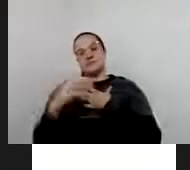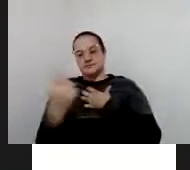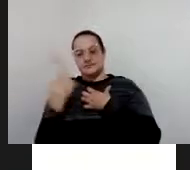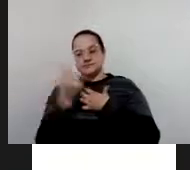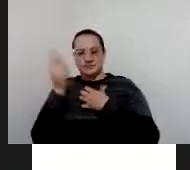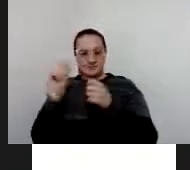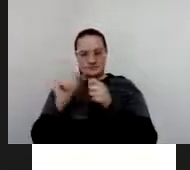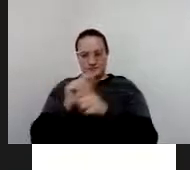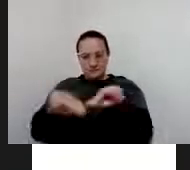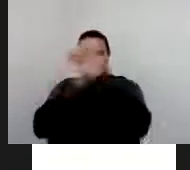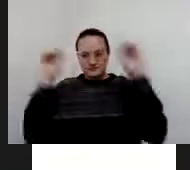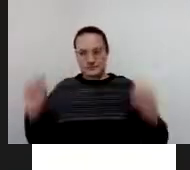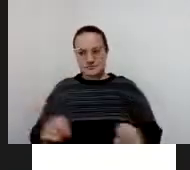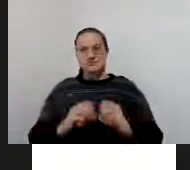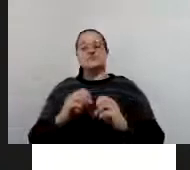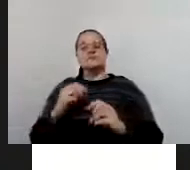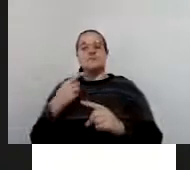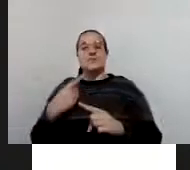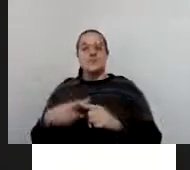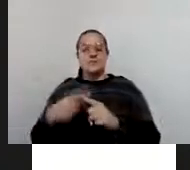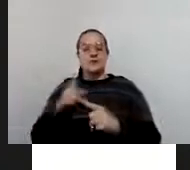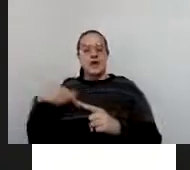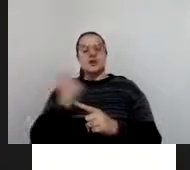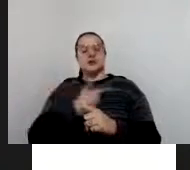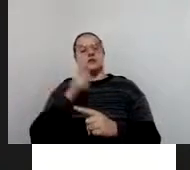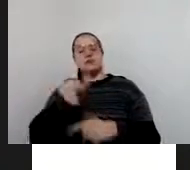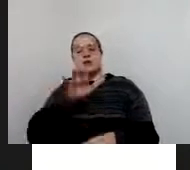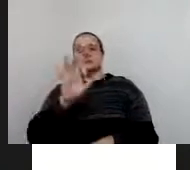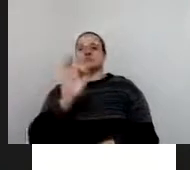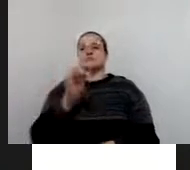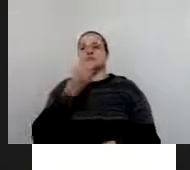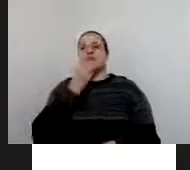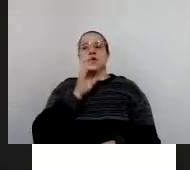nada. Mais do que nunca, precisamos reagrupar nossas forças. Bom dia a todos.